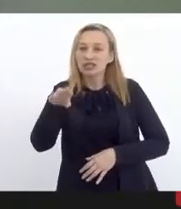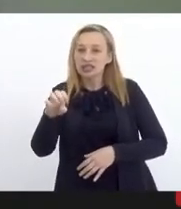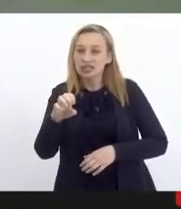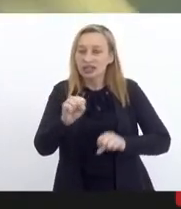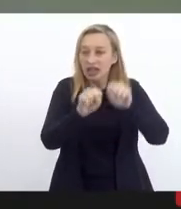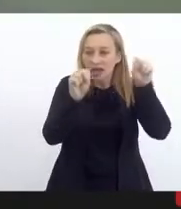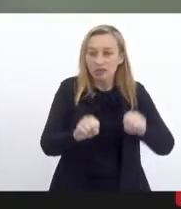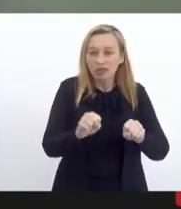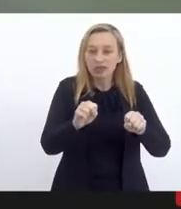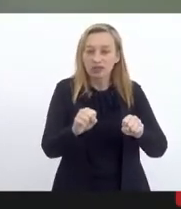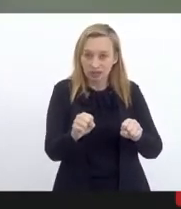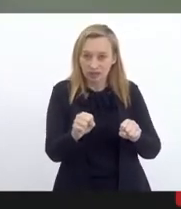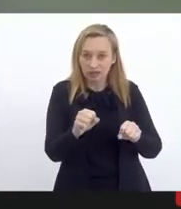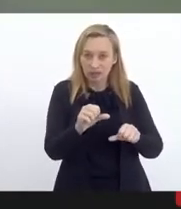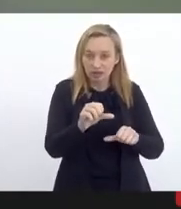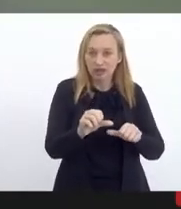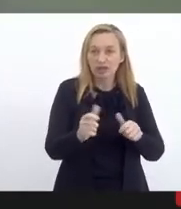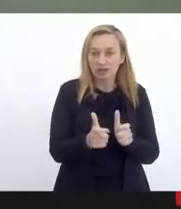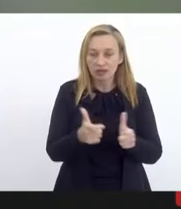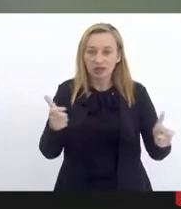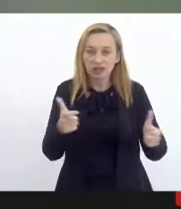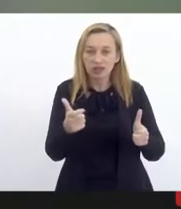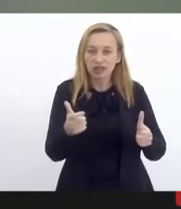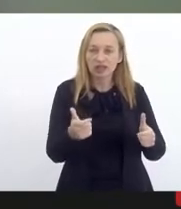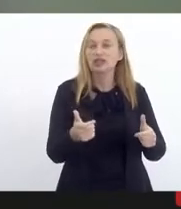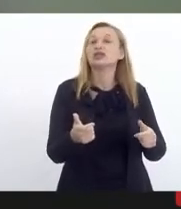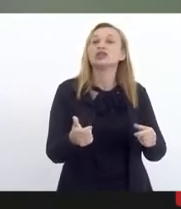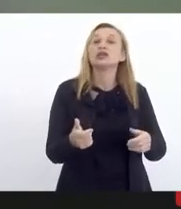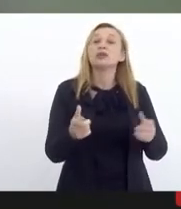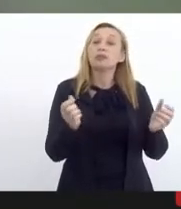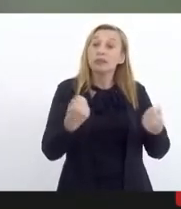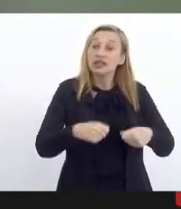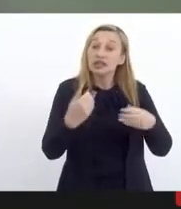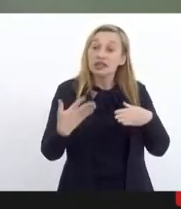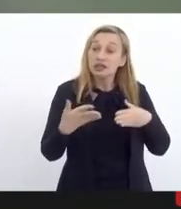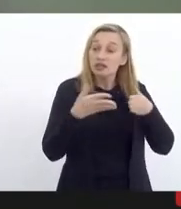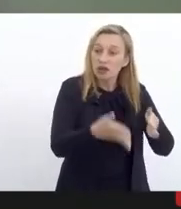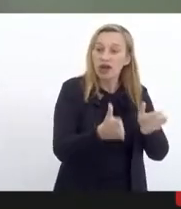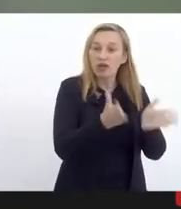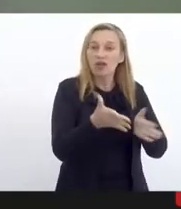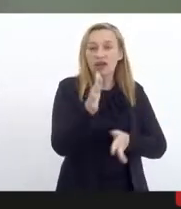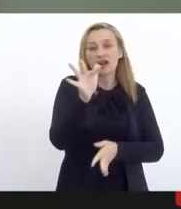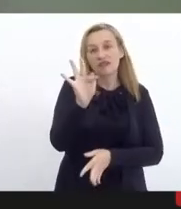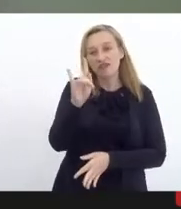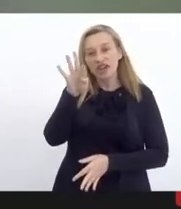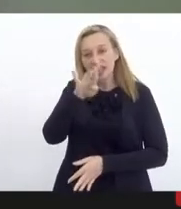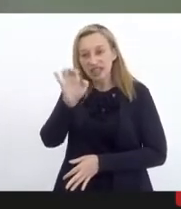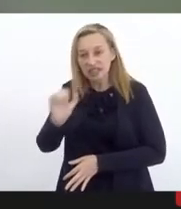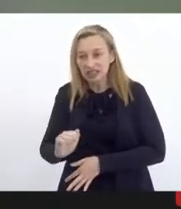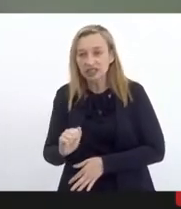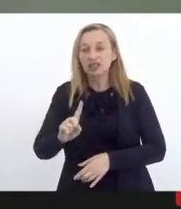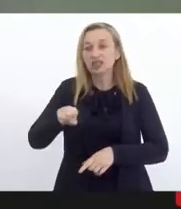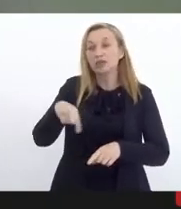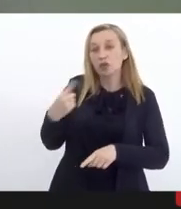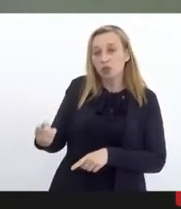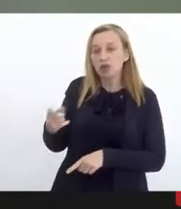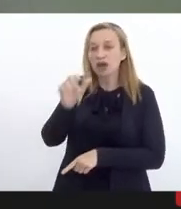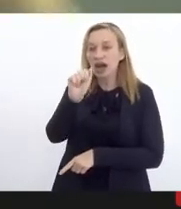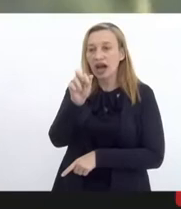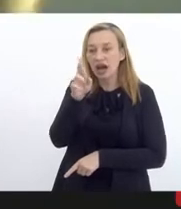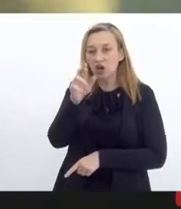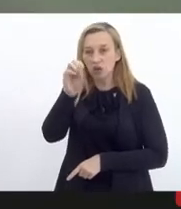precisa se voltar para essa cadeia de fertilizantes e outros insumos para a agropecuária. E sairemos